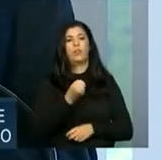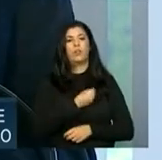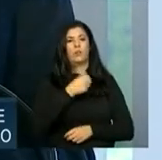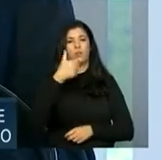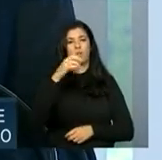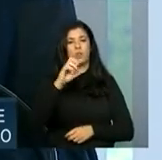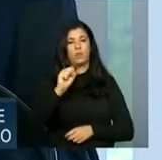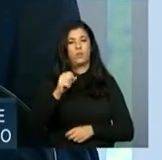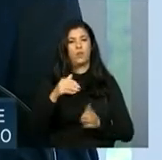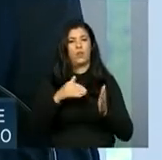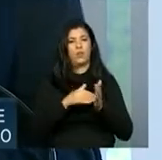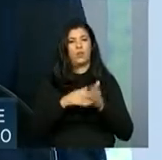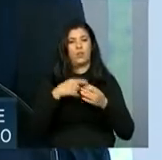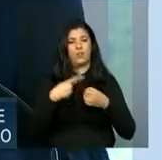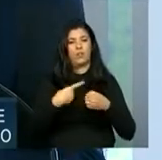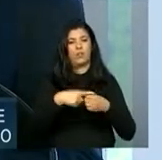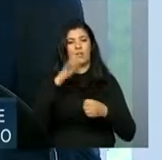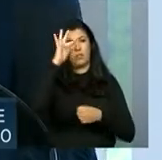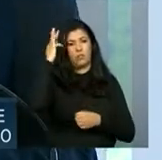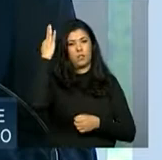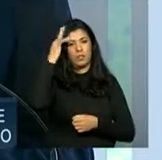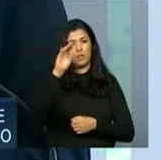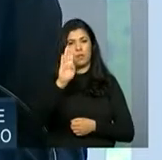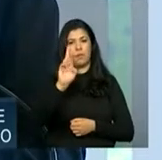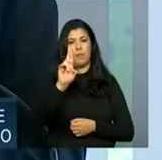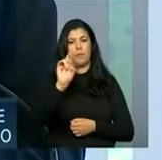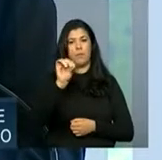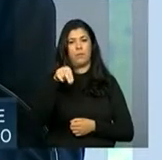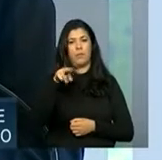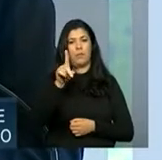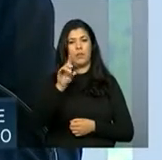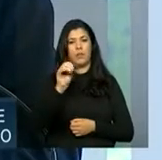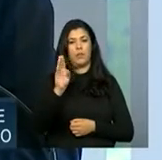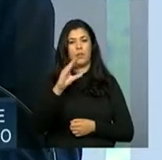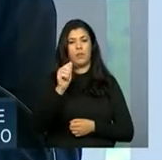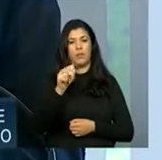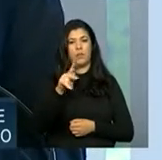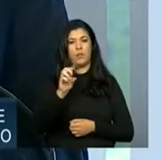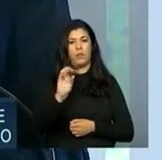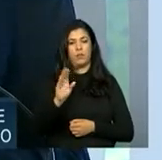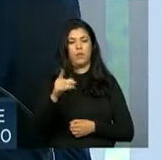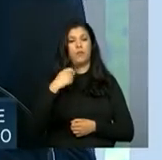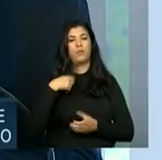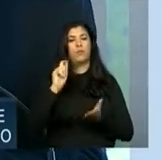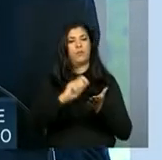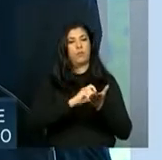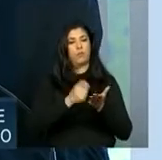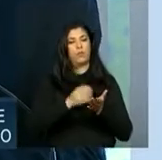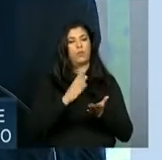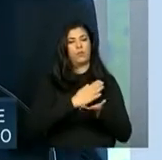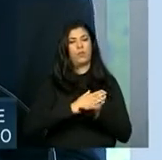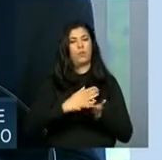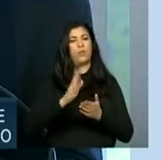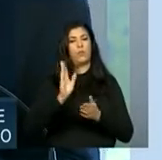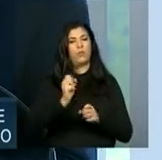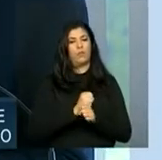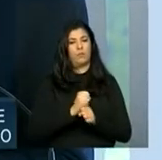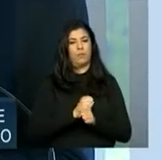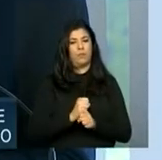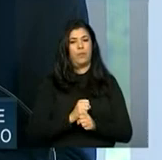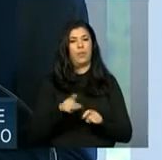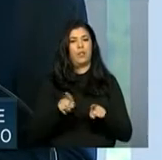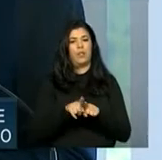do Campo uma ppp contrato já assinado obra deve-se iniciar o comecinho do ano depois